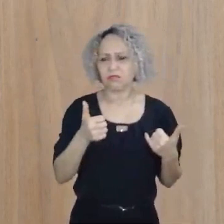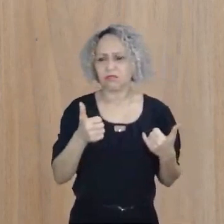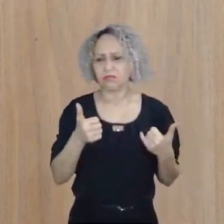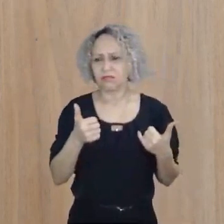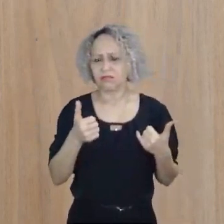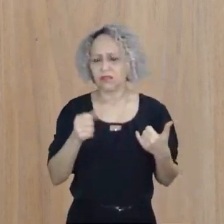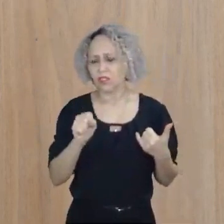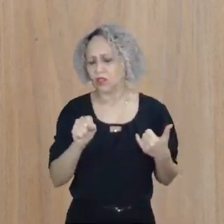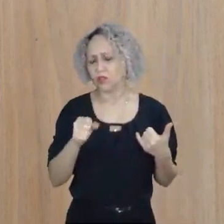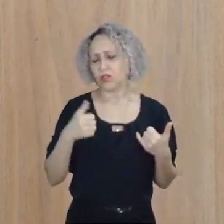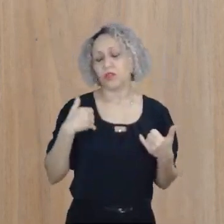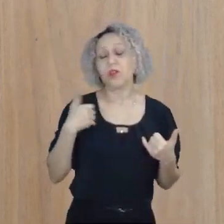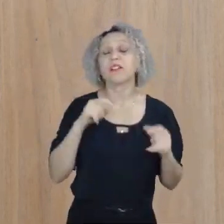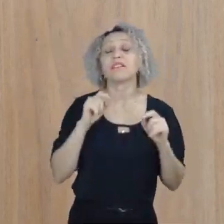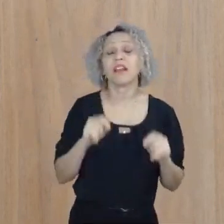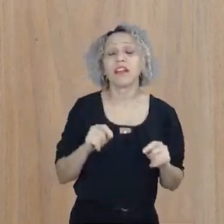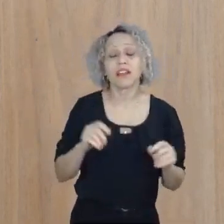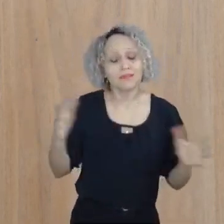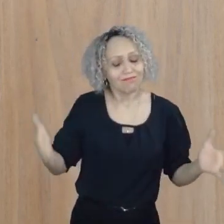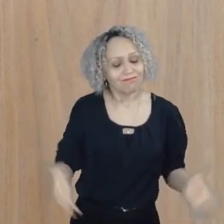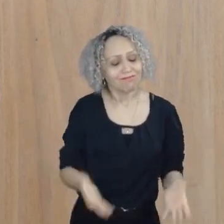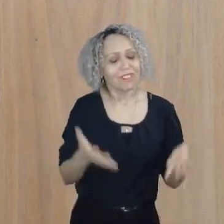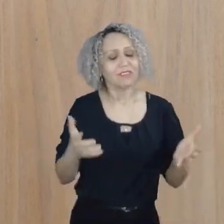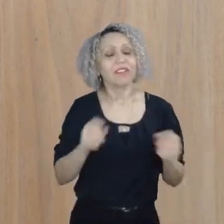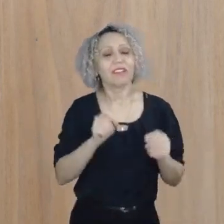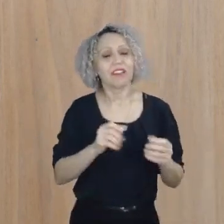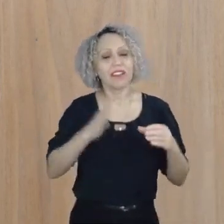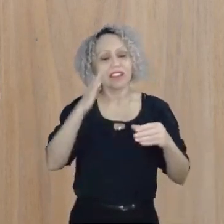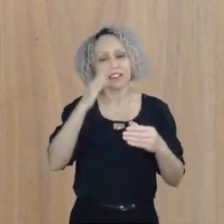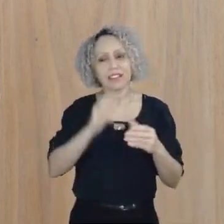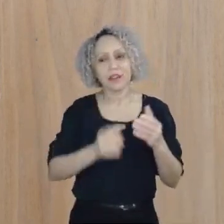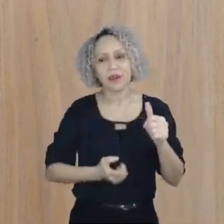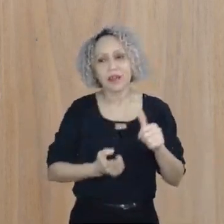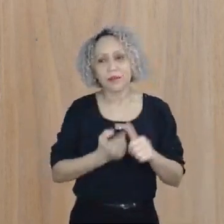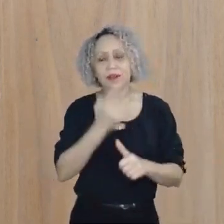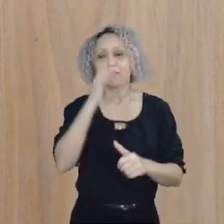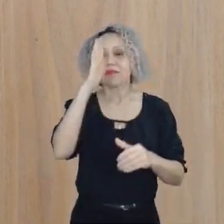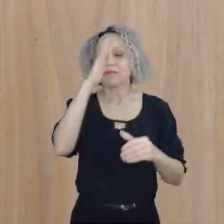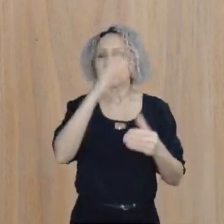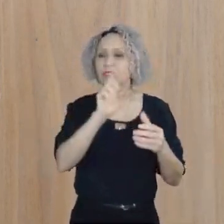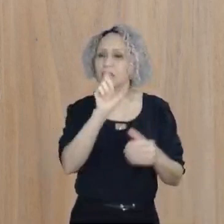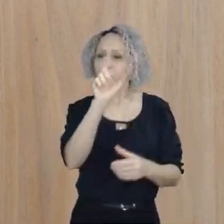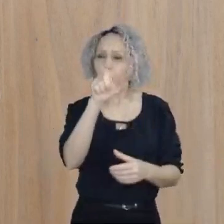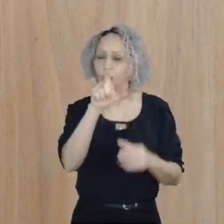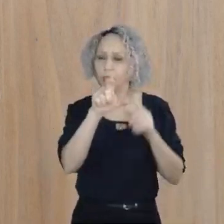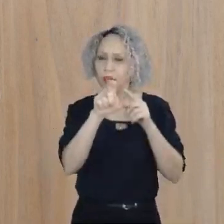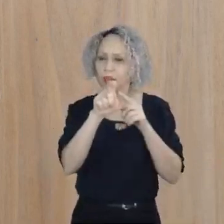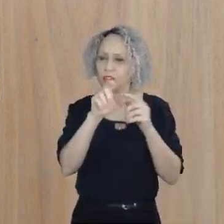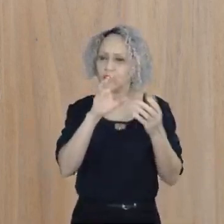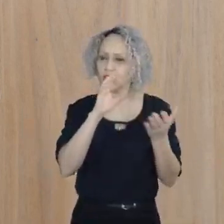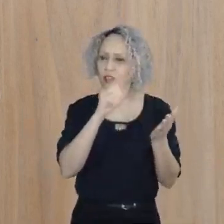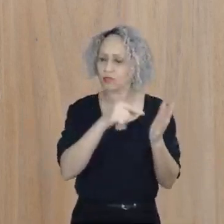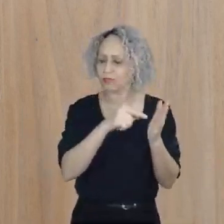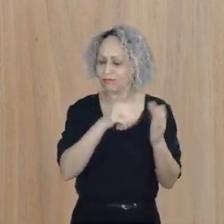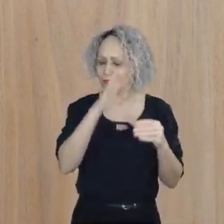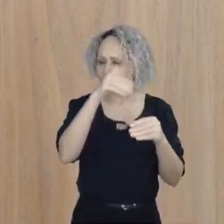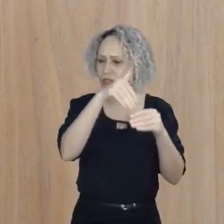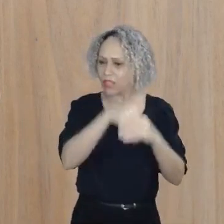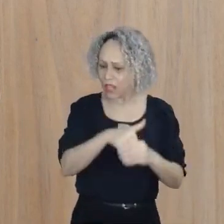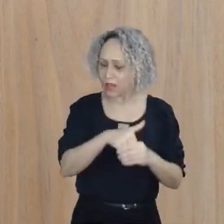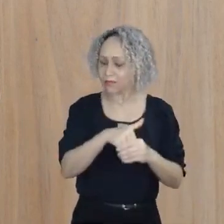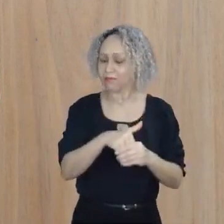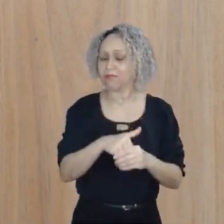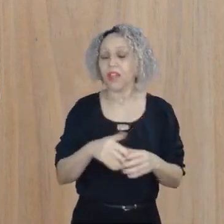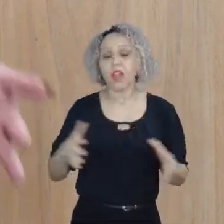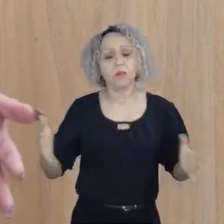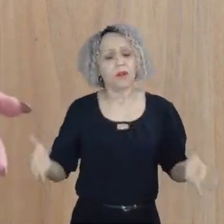a ajudar a construir esse Brasil que a gente sonha e também para incentivar a participação desses jovens, não